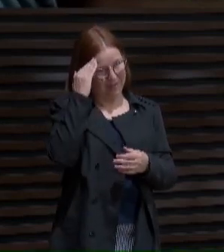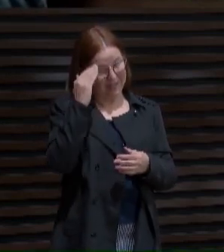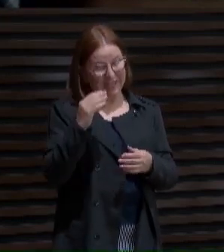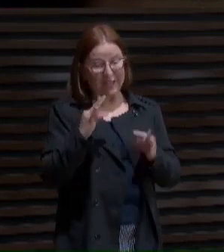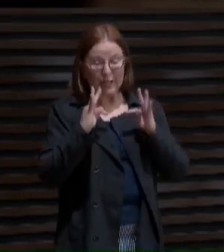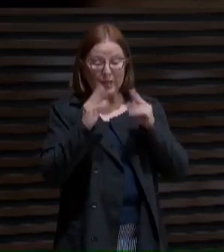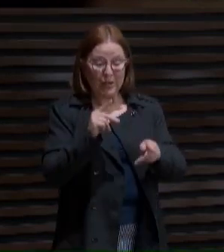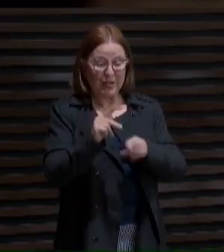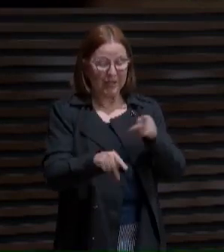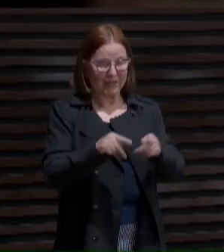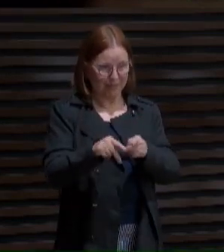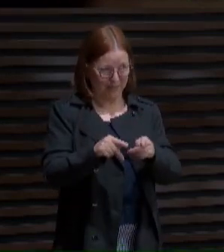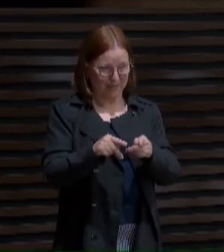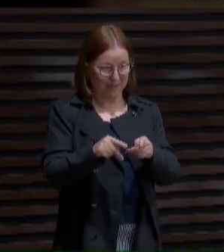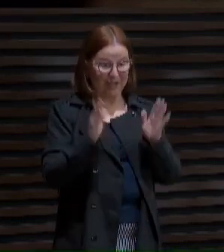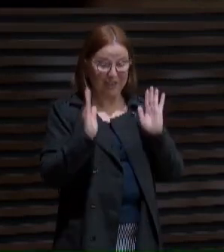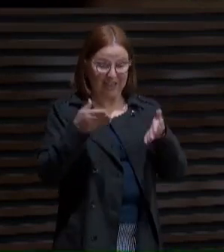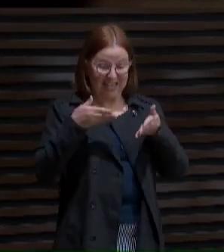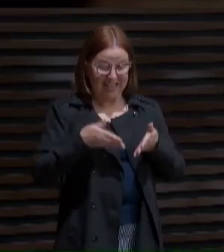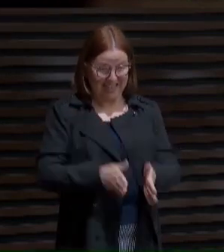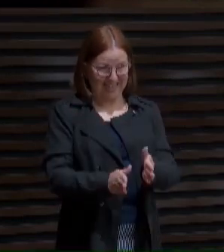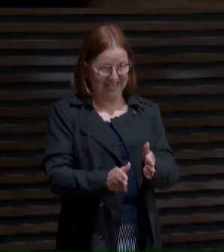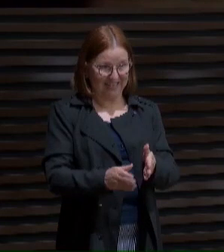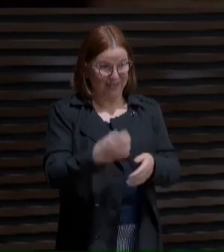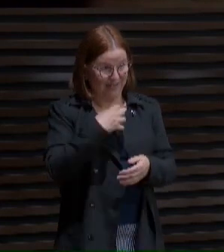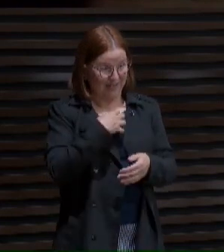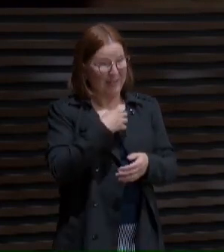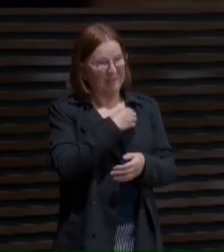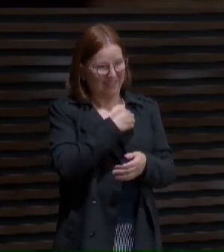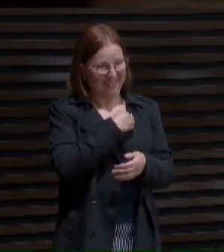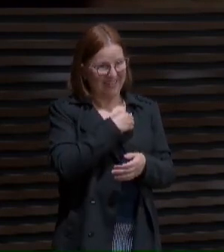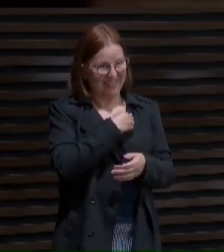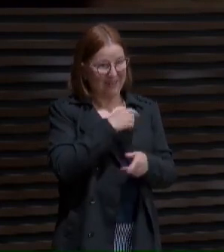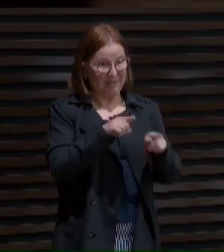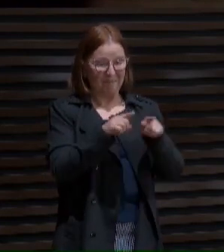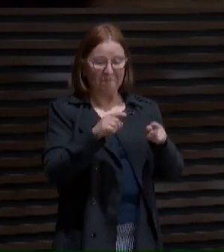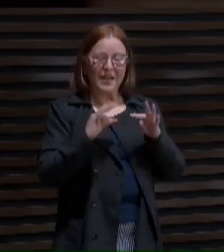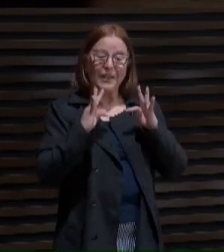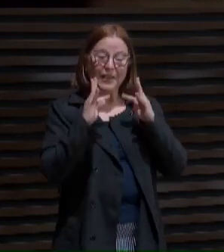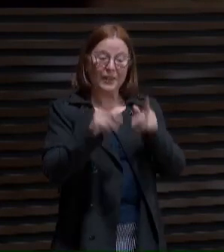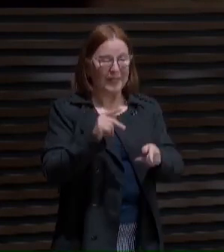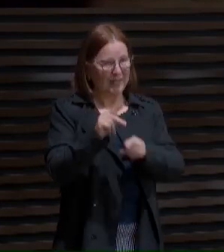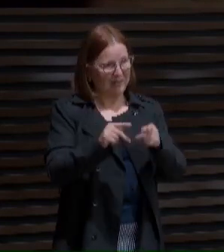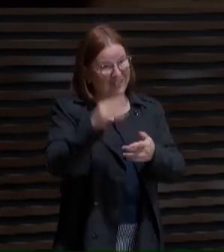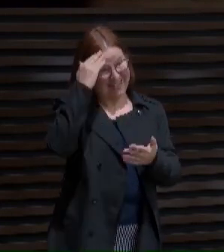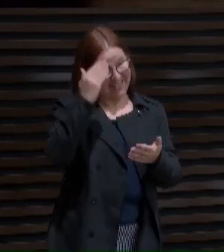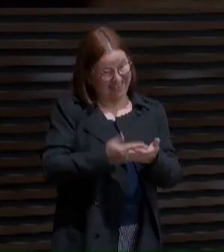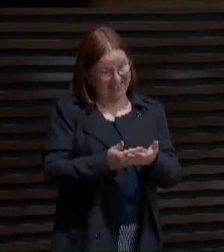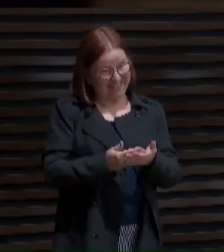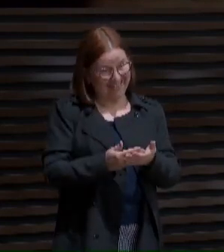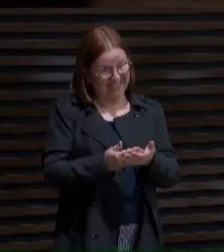estão infectadas, todos aqueles que creem na redenção que há em Jesus Cristo também são curados.